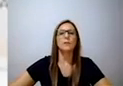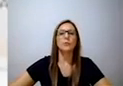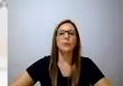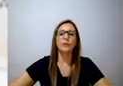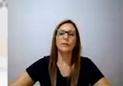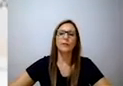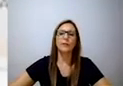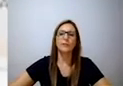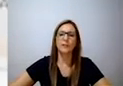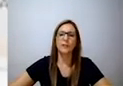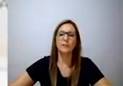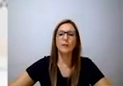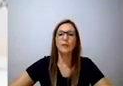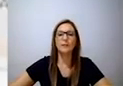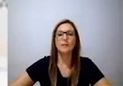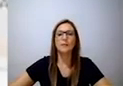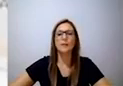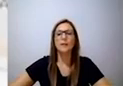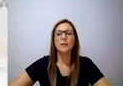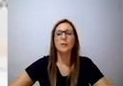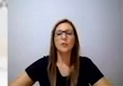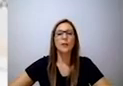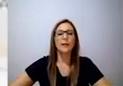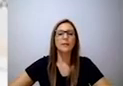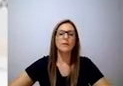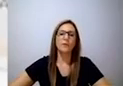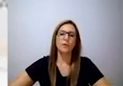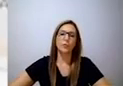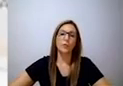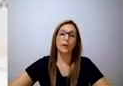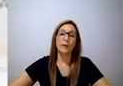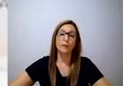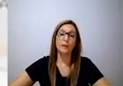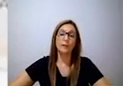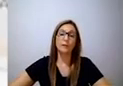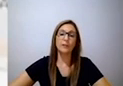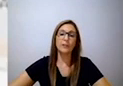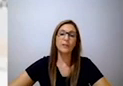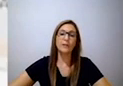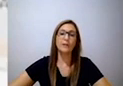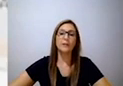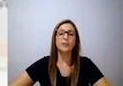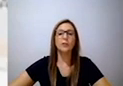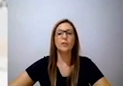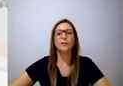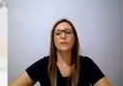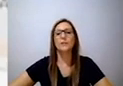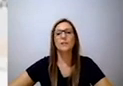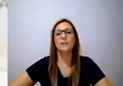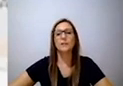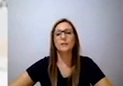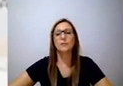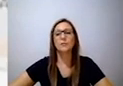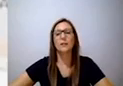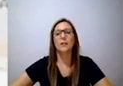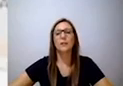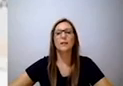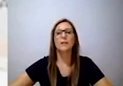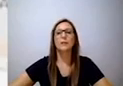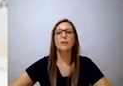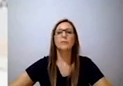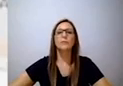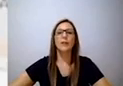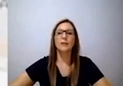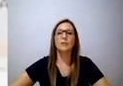com intervalos de 6 meses, e mulheres vivendo com HIV na faixa etária de 9 a 26 anos, que